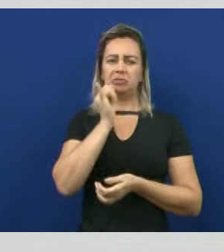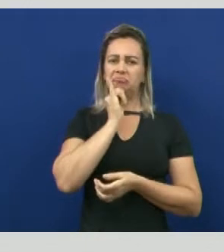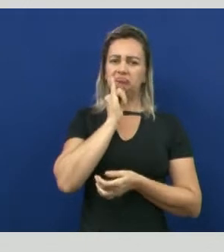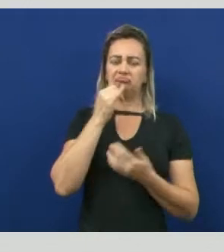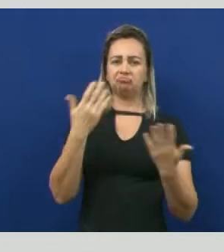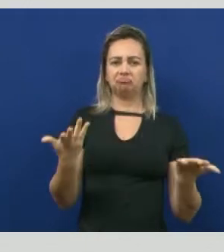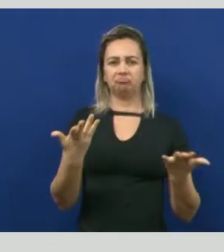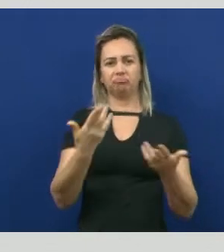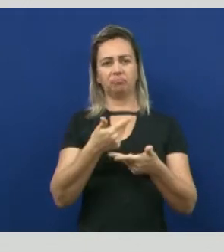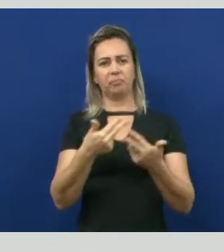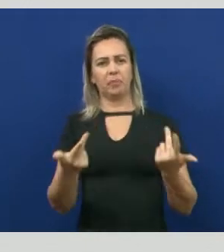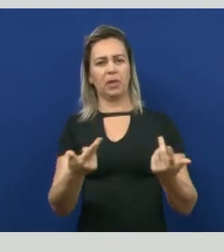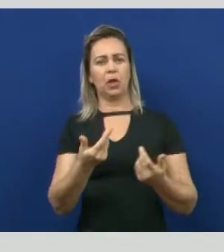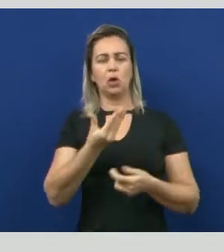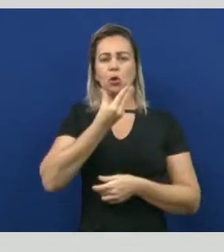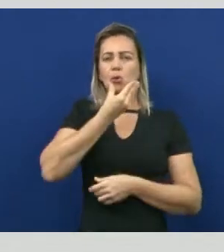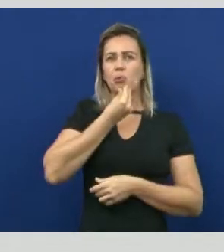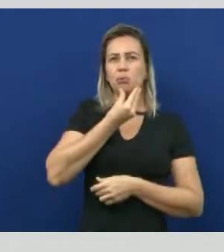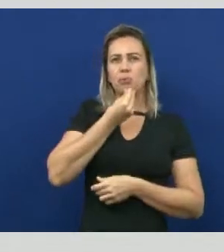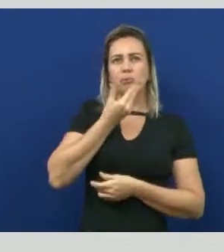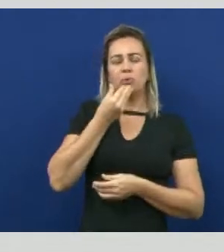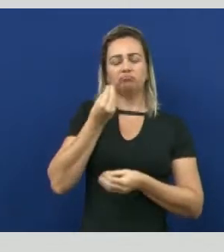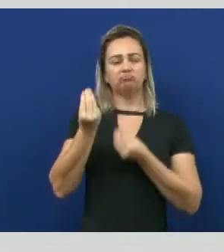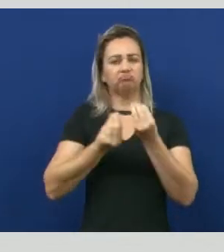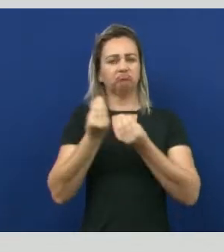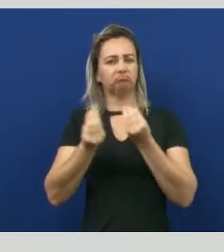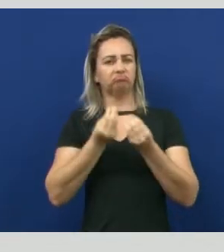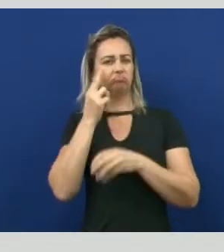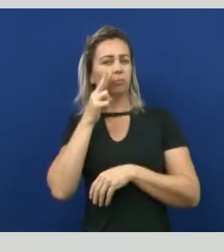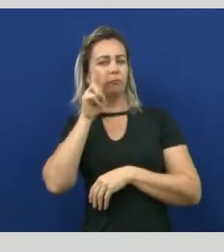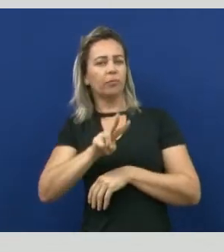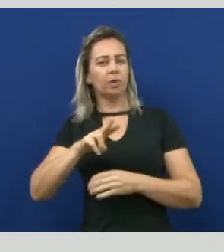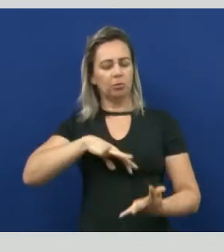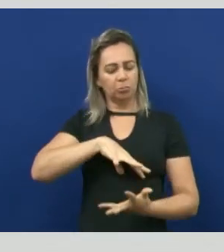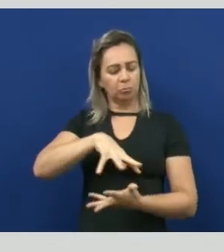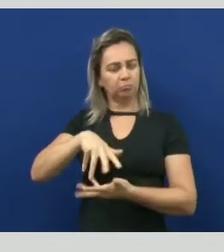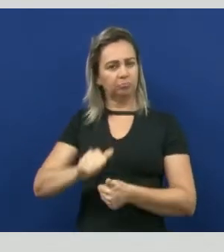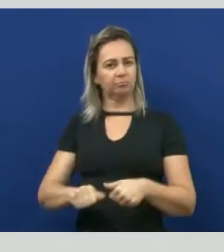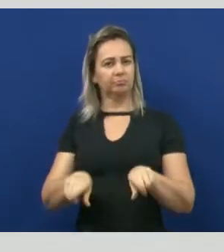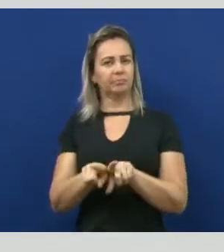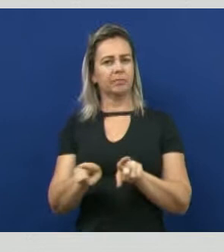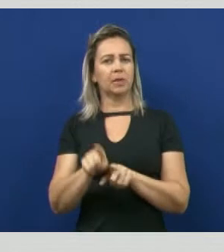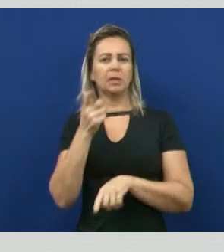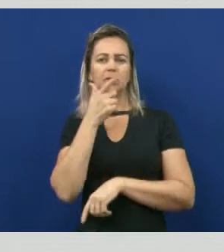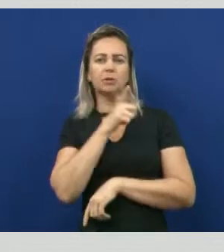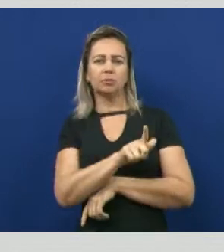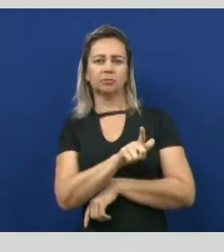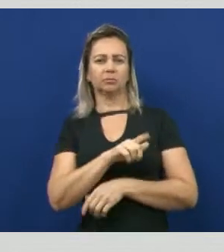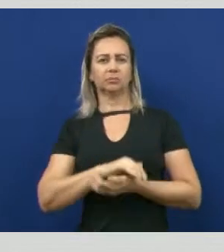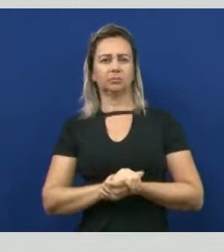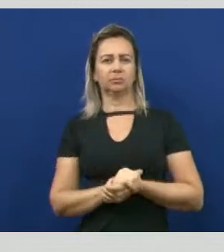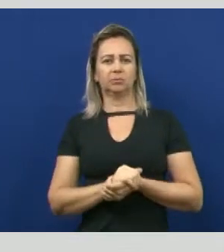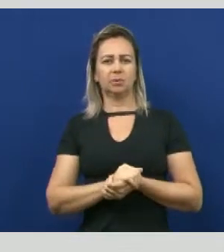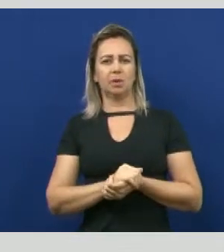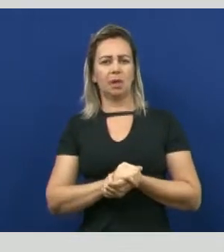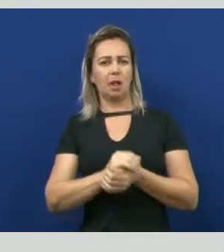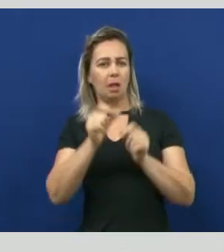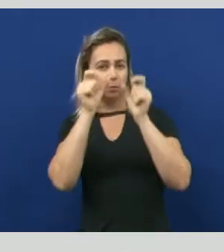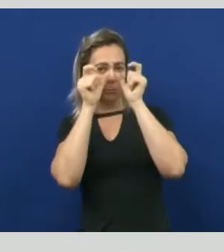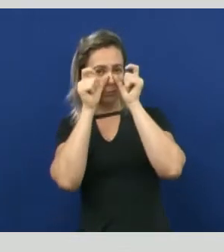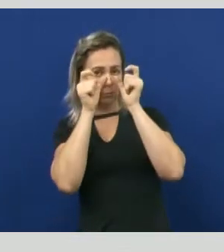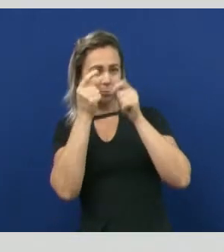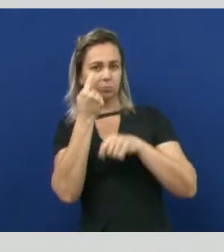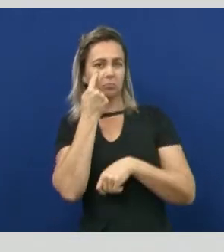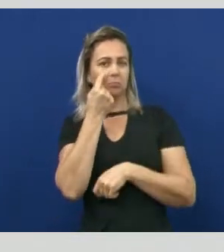Assim, o homem lê o mundo conforme seus paradigmas e consegue, com essa lente, distinguir